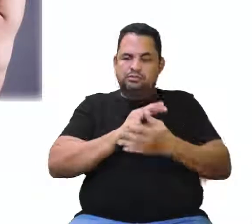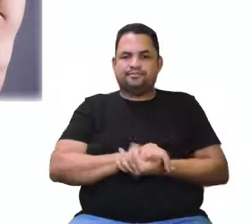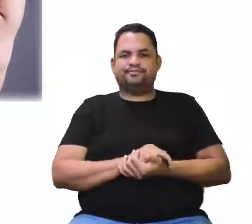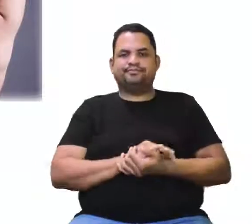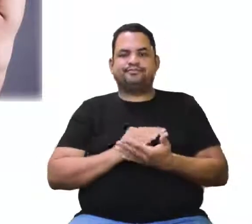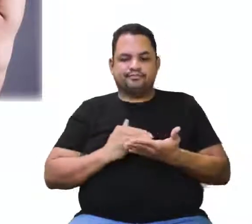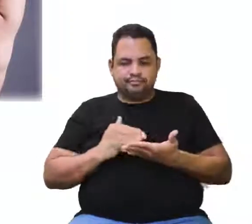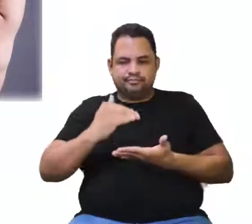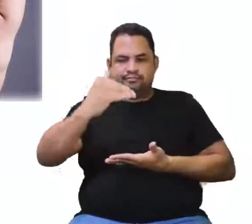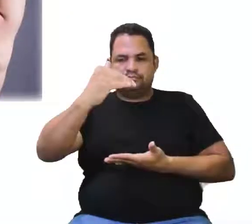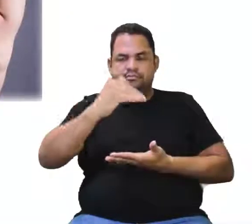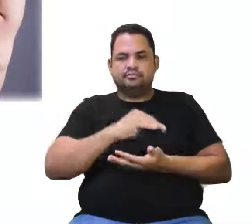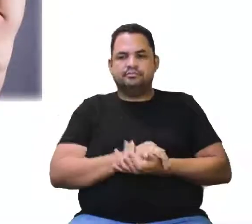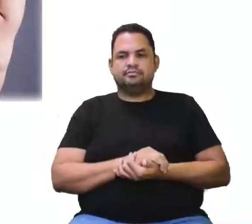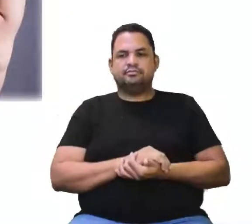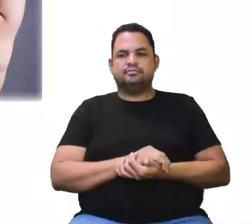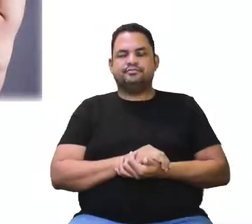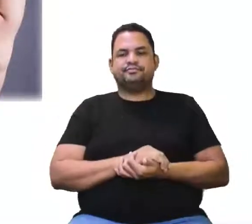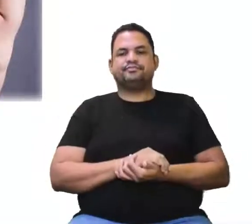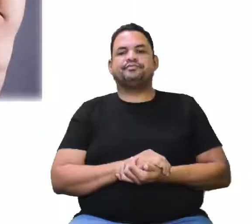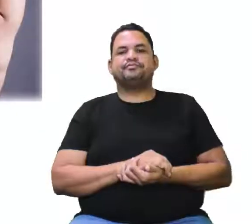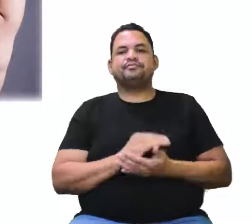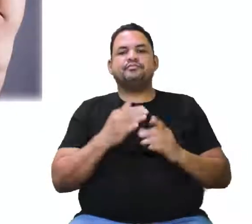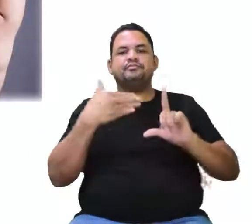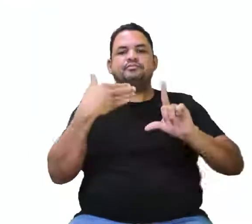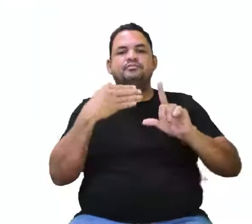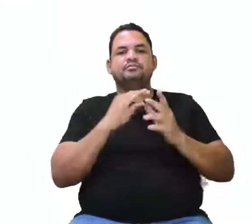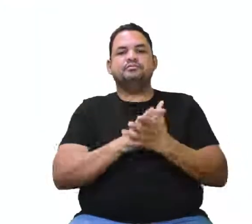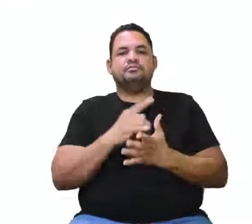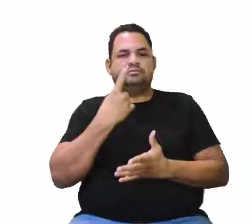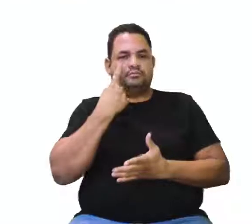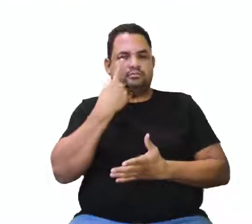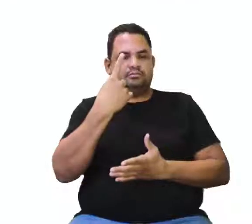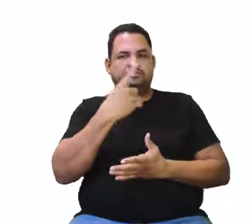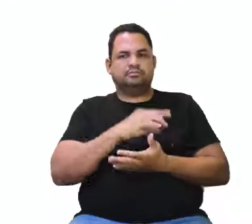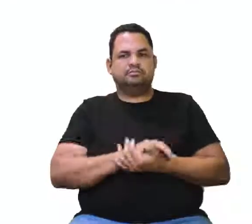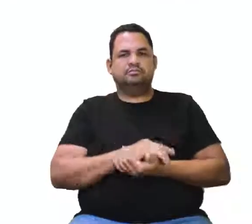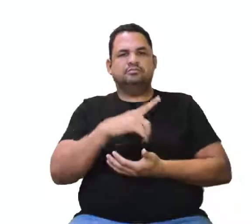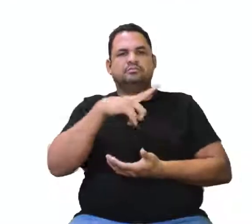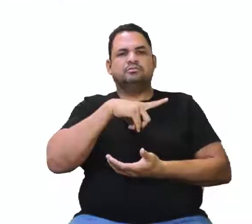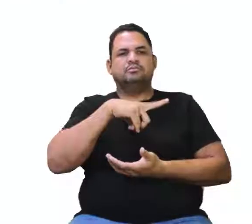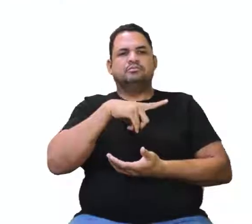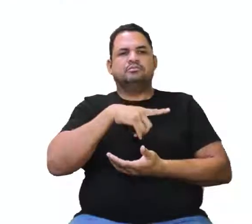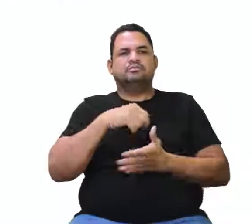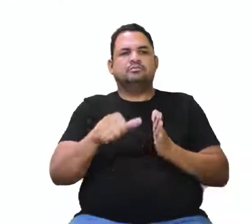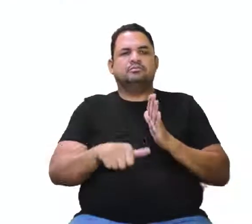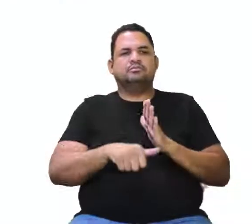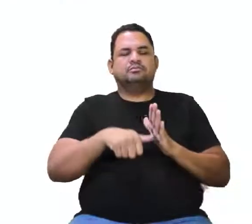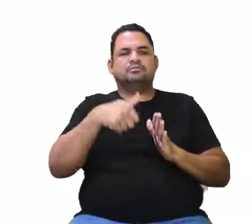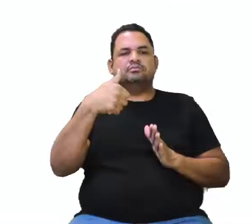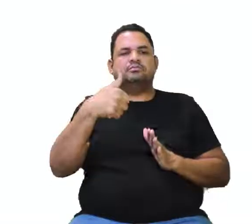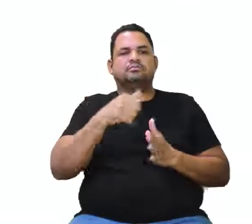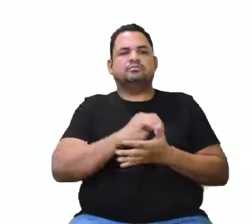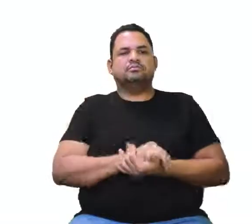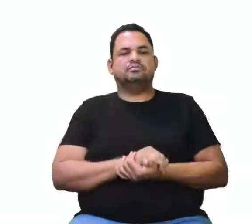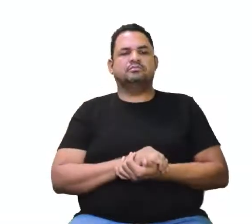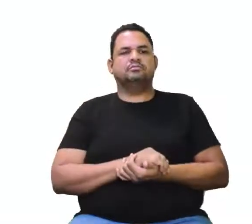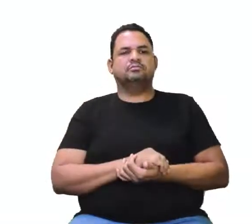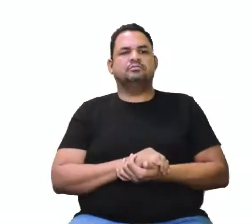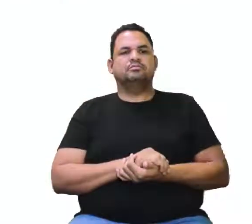corporal. Vamos seguir? Fica comigo aí, de olho no slide. Vamos lá. Então, nós temos aqui a primeira, que seria o